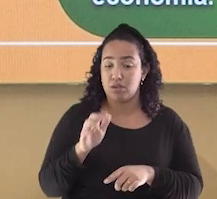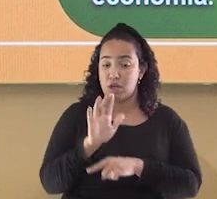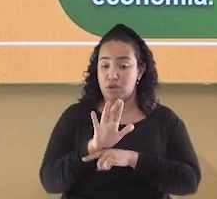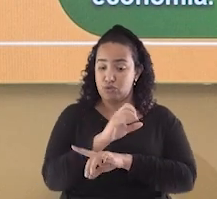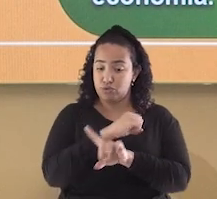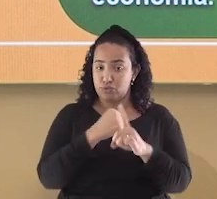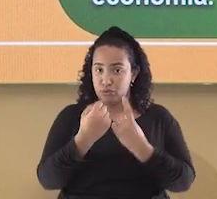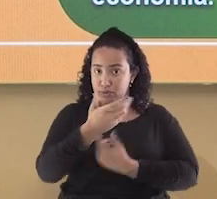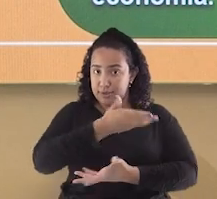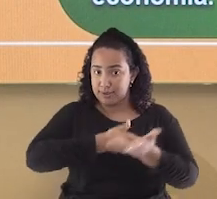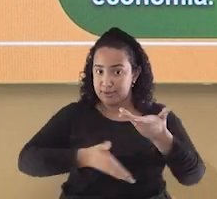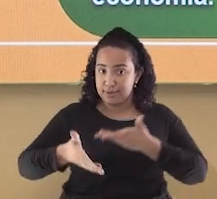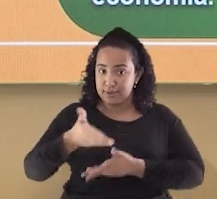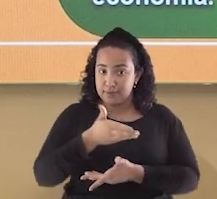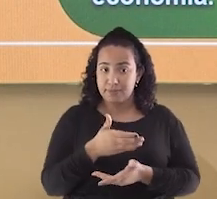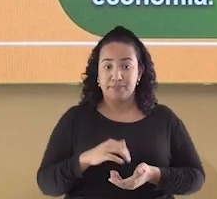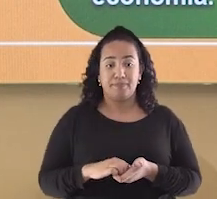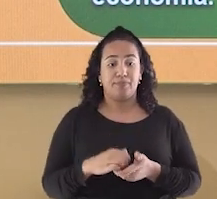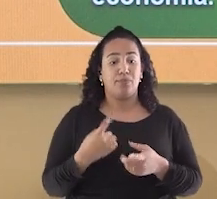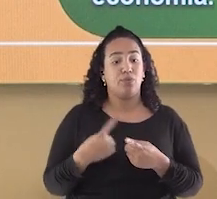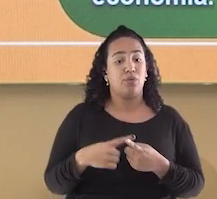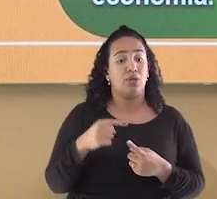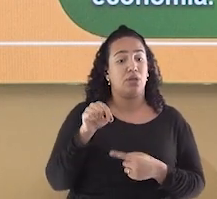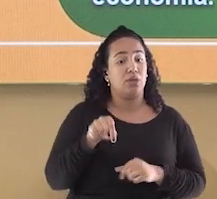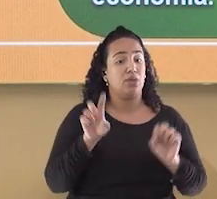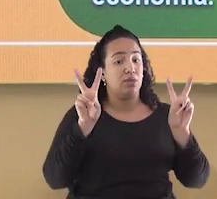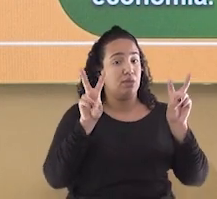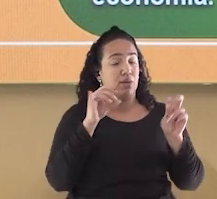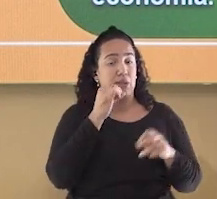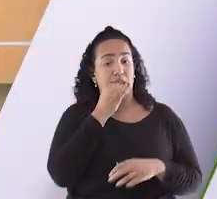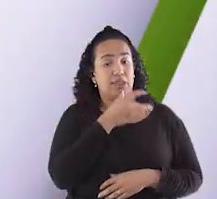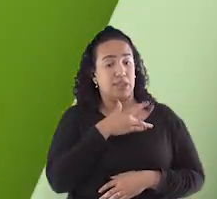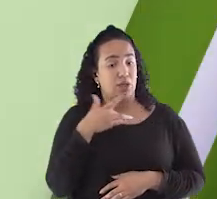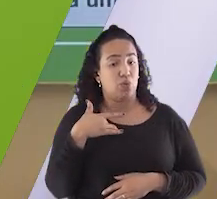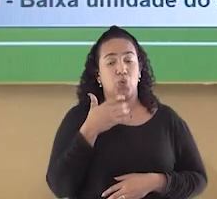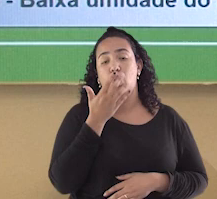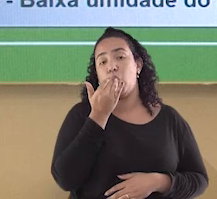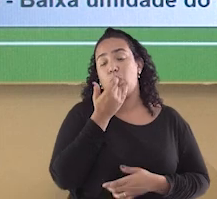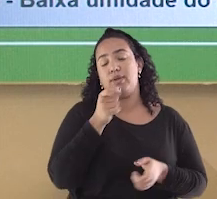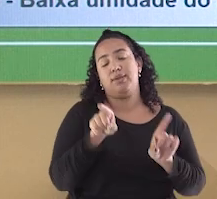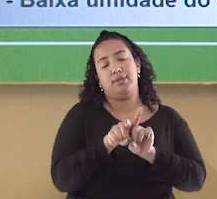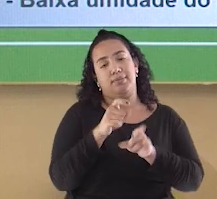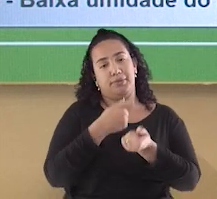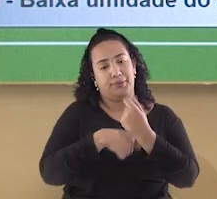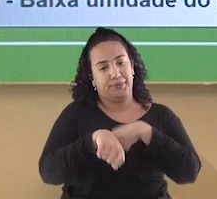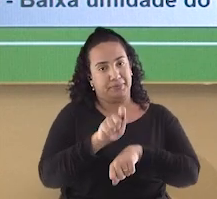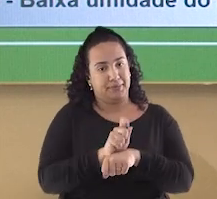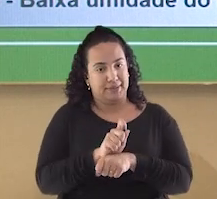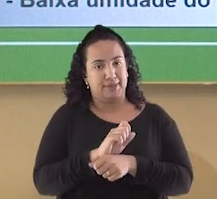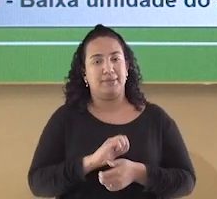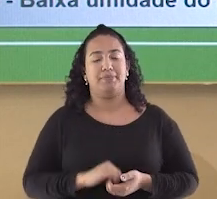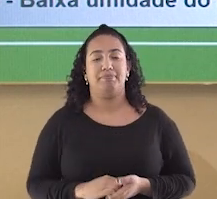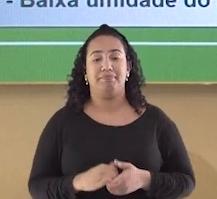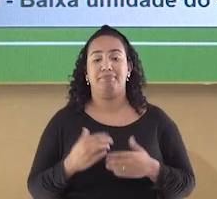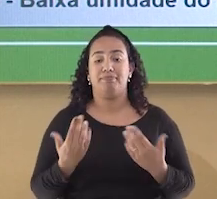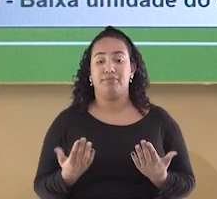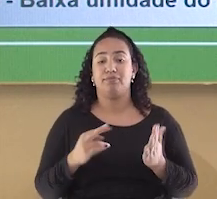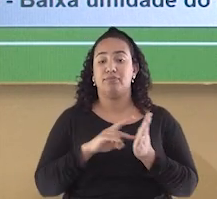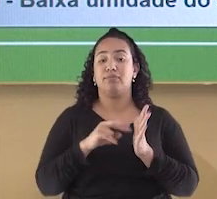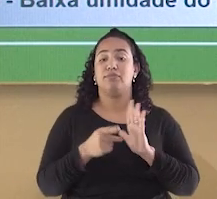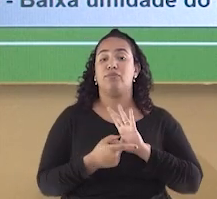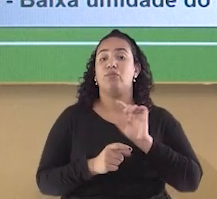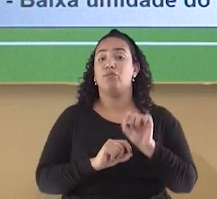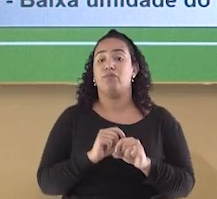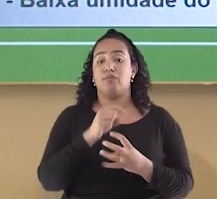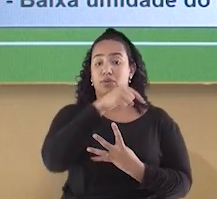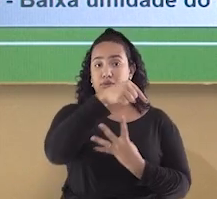Estamos entendidos? Vamos fazer nossa atividade de revisão então? Bora! Bem, na atividade de hoje, a gente vai falar das 4 estações,